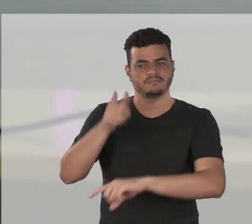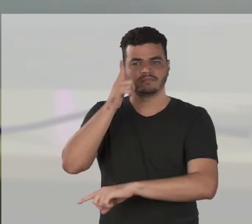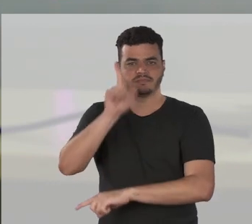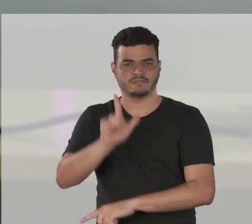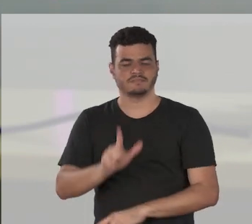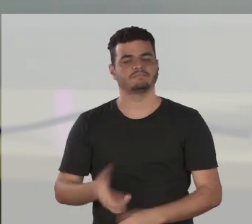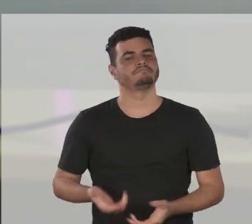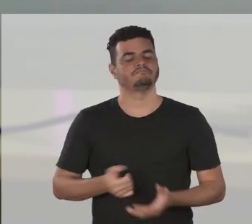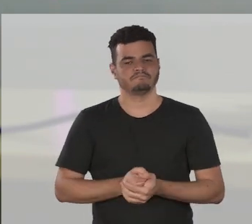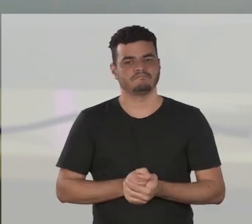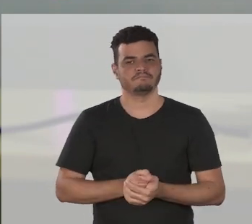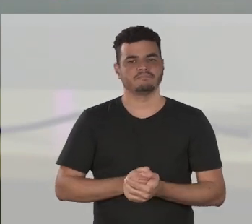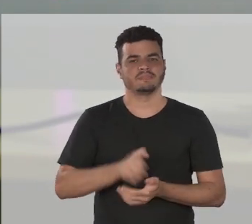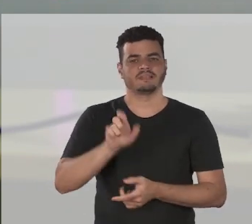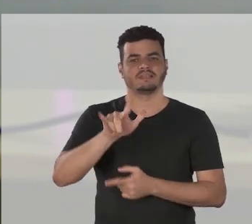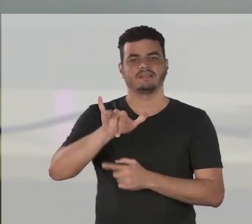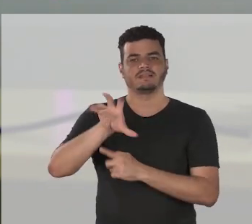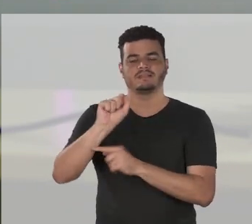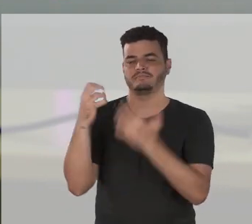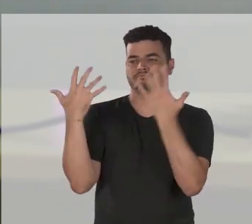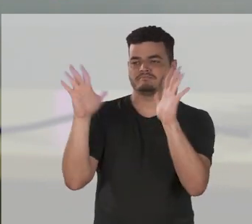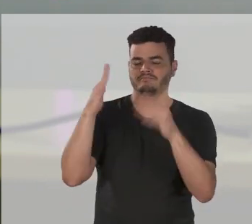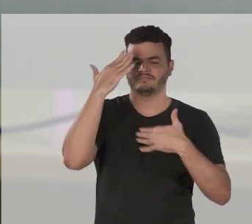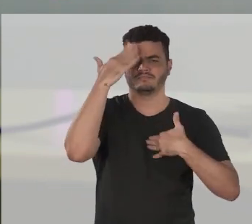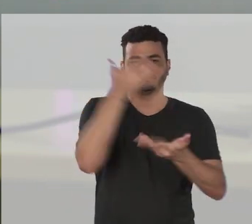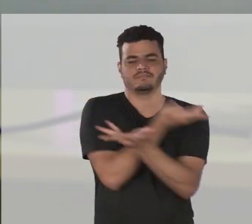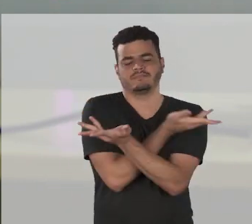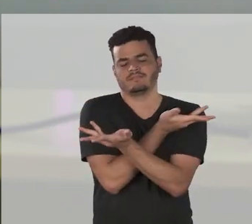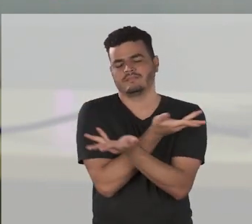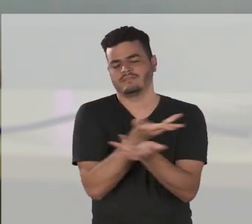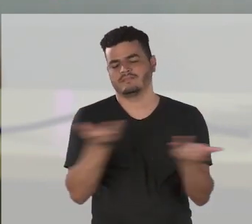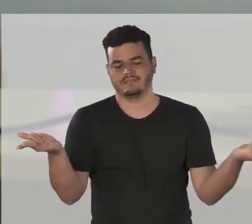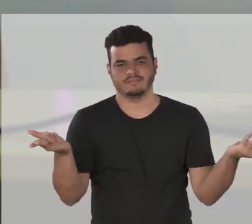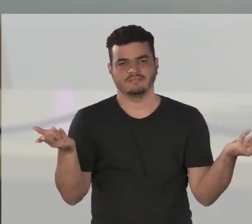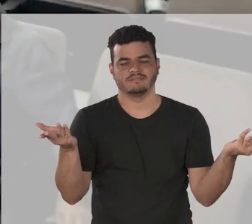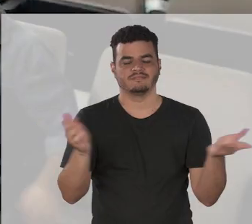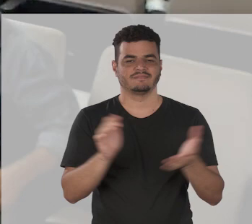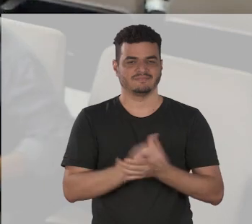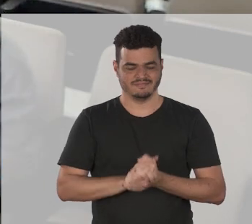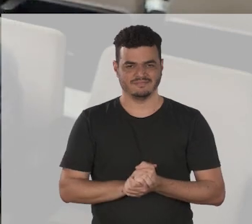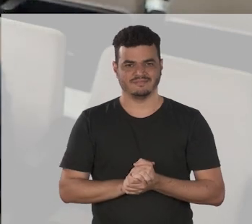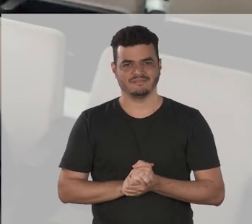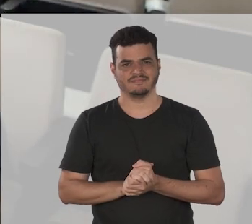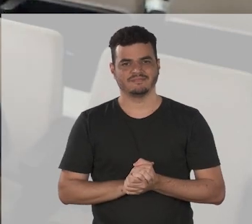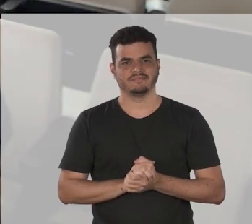Vida longa ao Enlige. Obrigada a todos e todas que participaram desse evento.